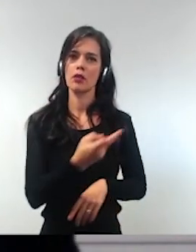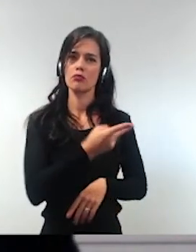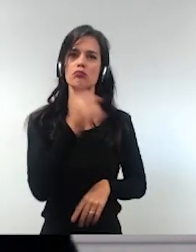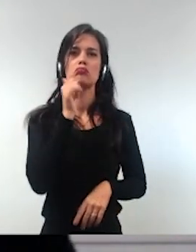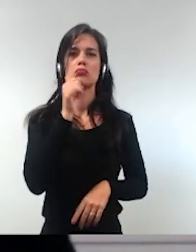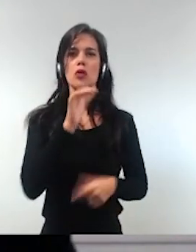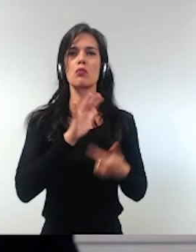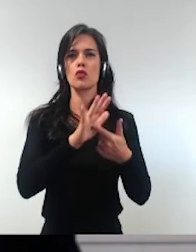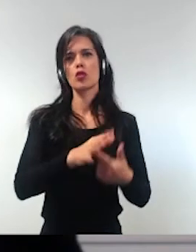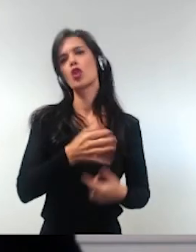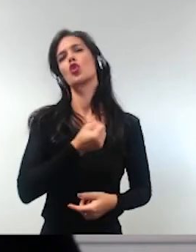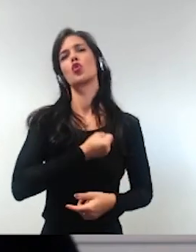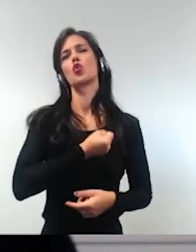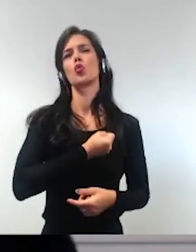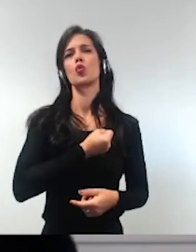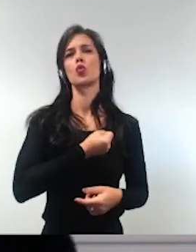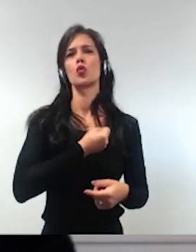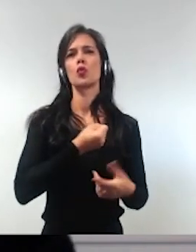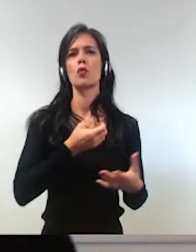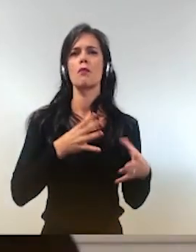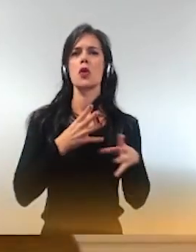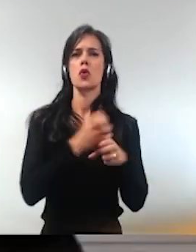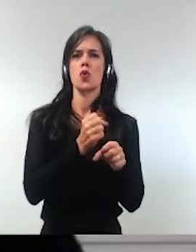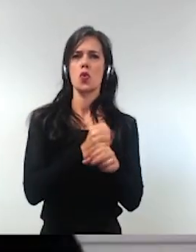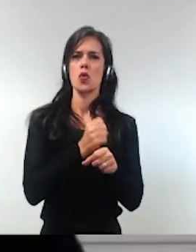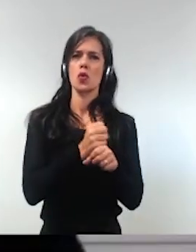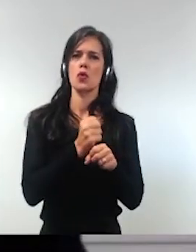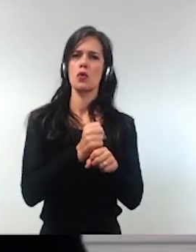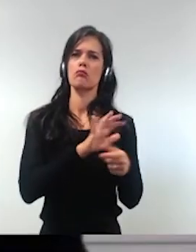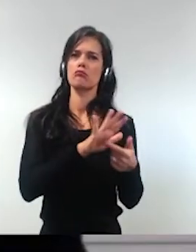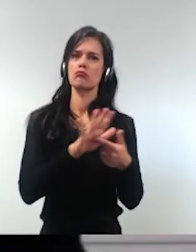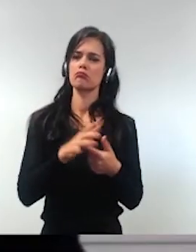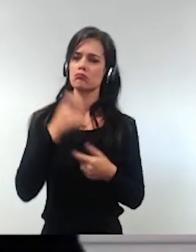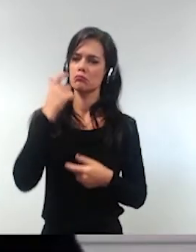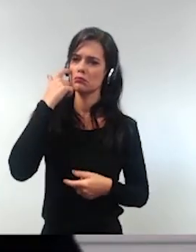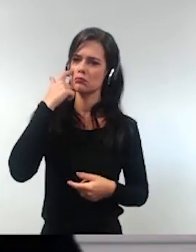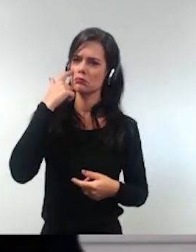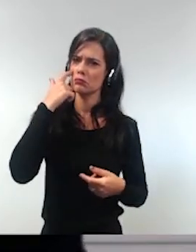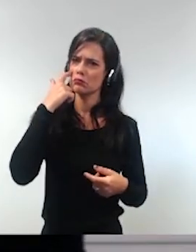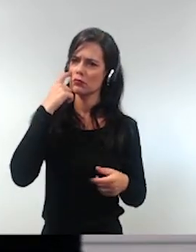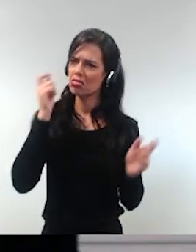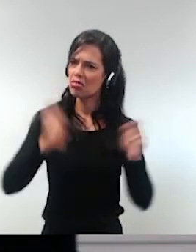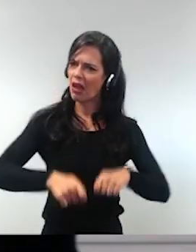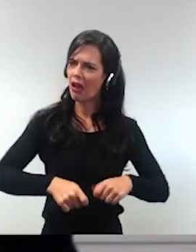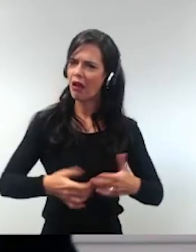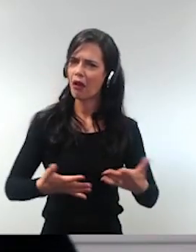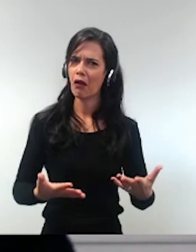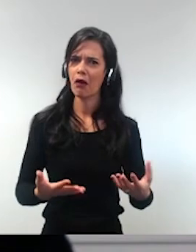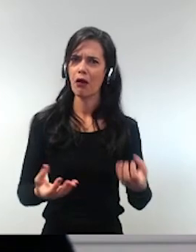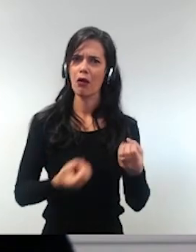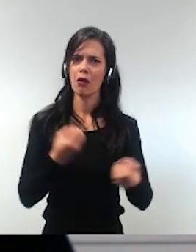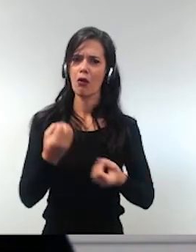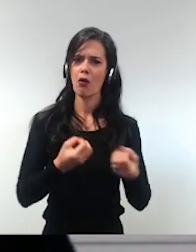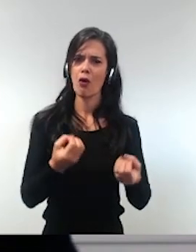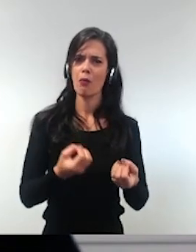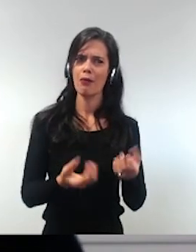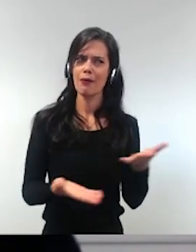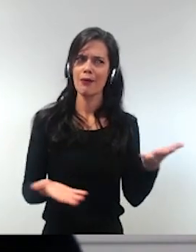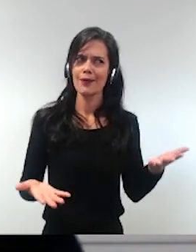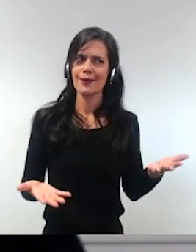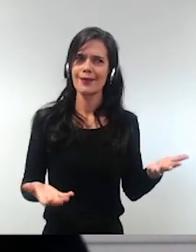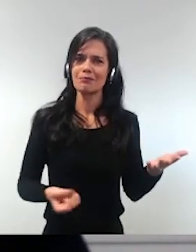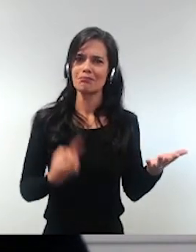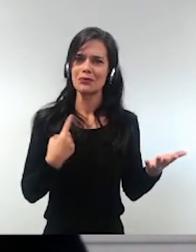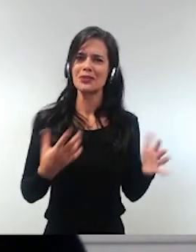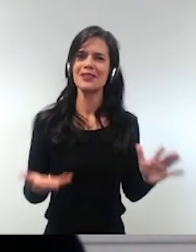números aí, falaram de um quantitativo que a gente pensa até que, meu Deus, como é que pode uma produção desse tamanho,